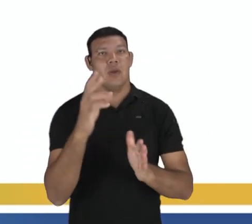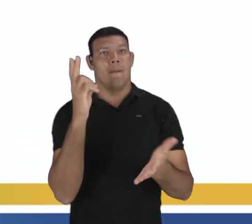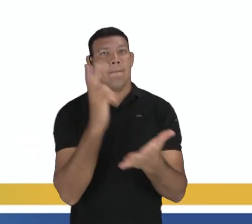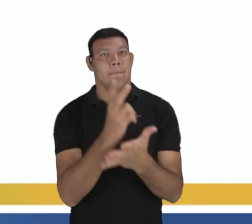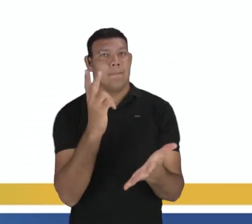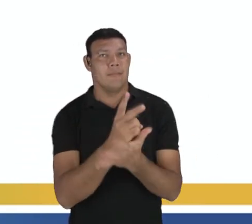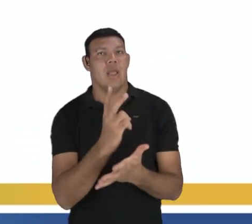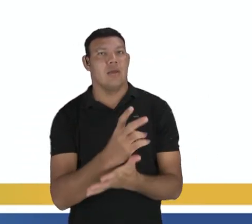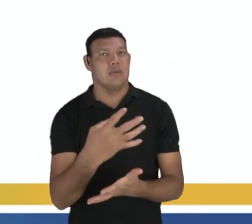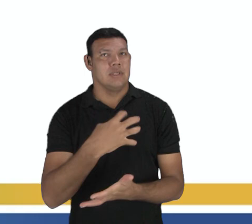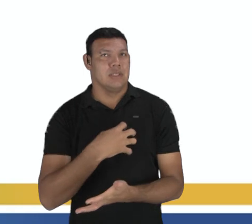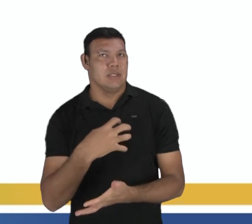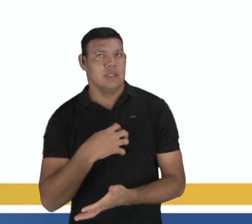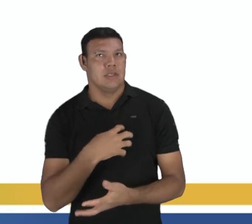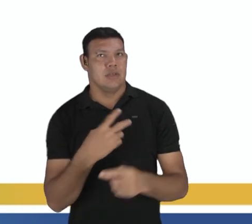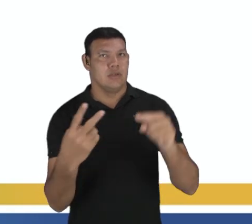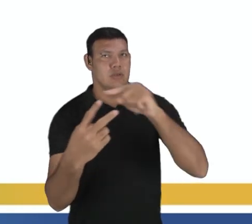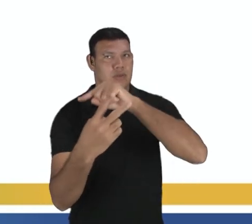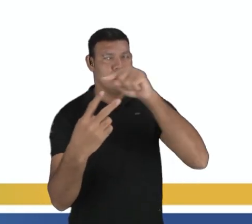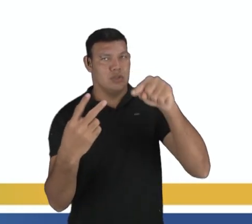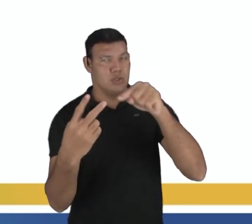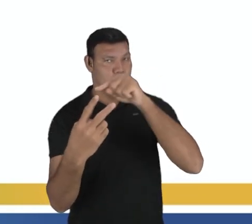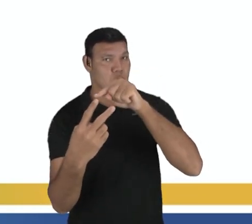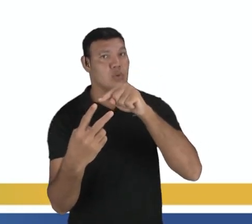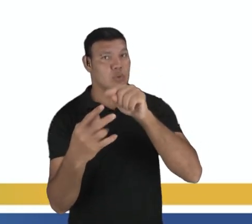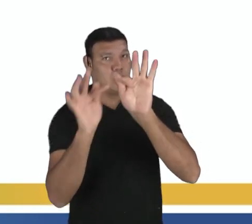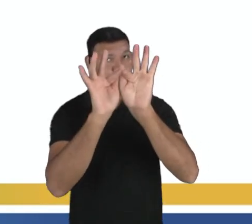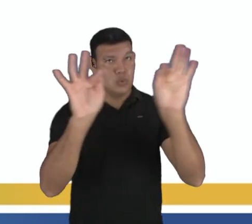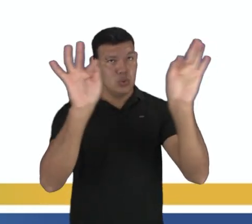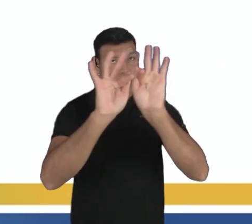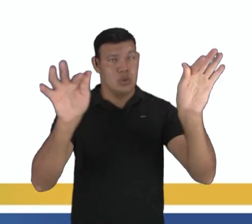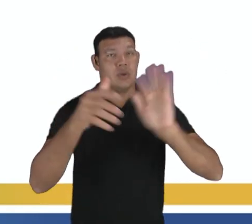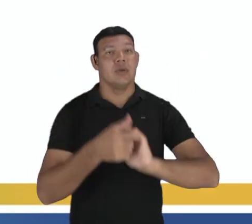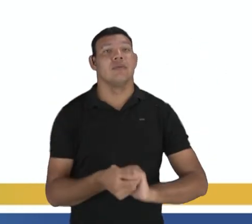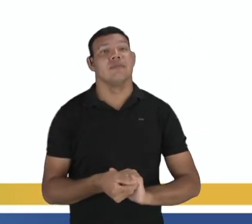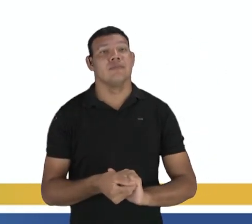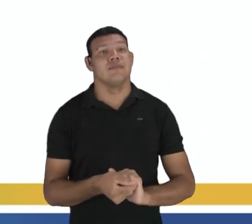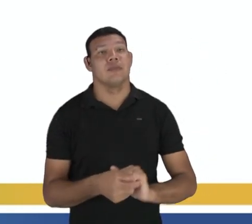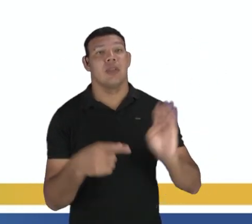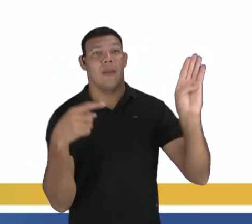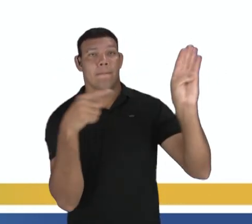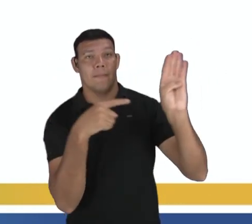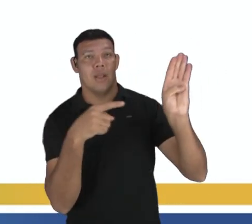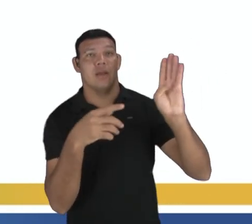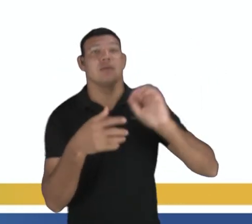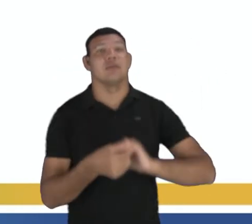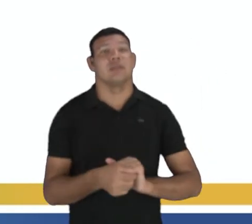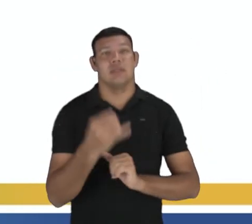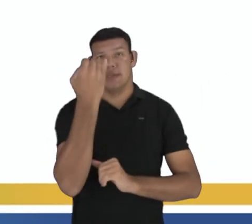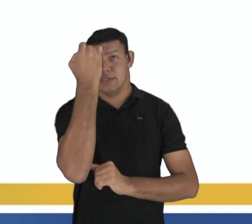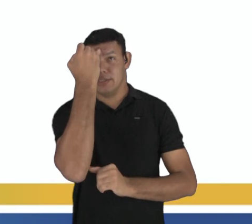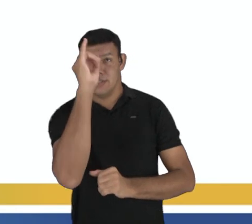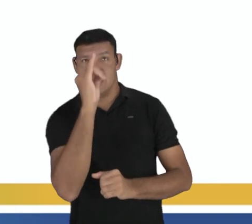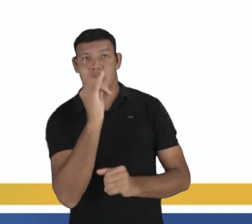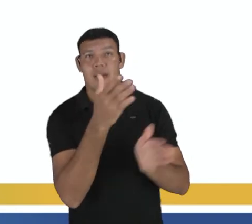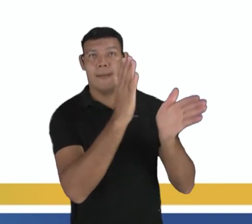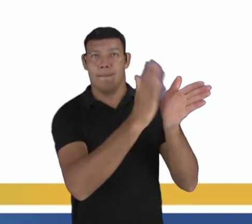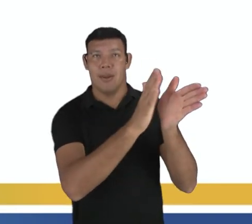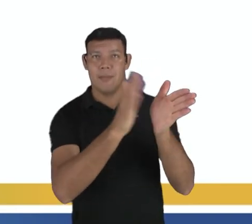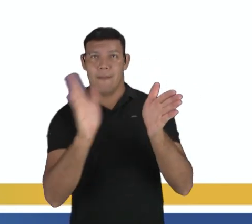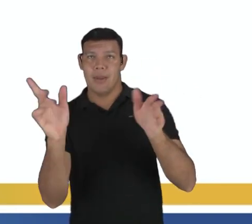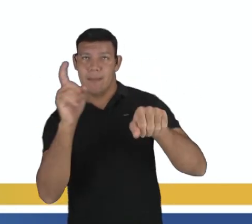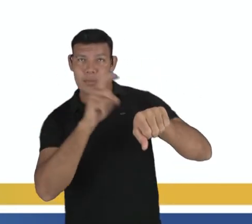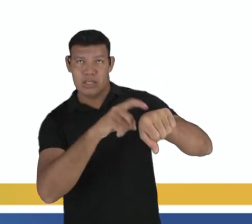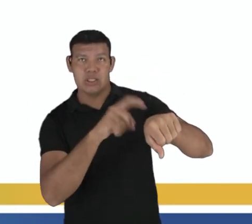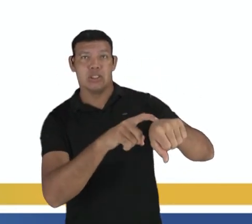no texto. B. Contém uma ideia de sequência temporal que direciona a conclusão do leitor. C.